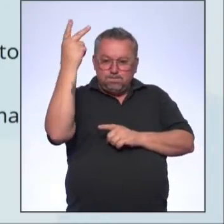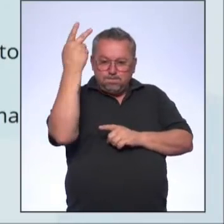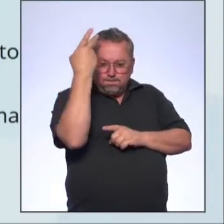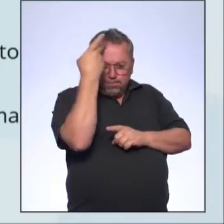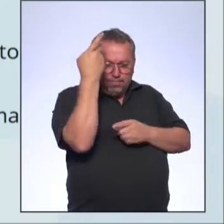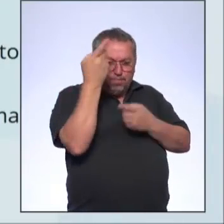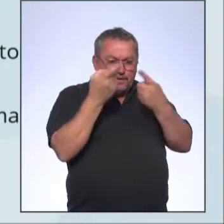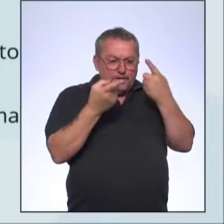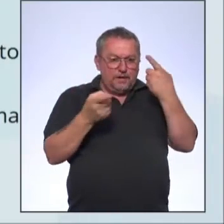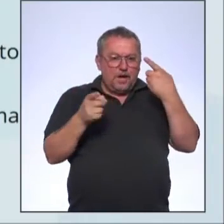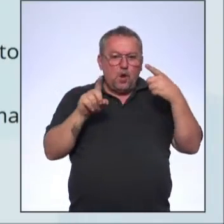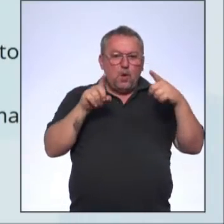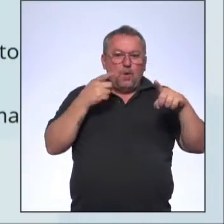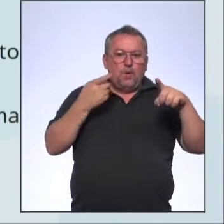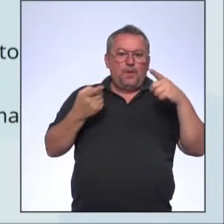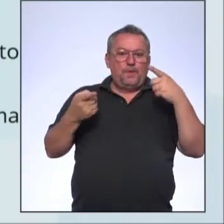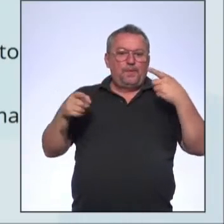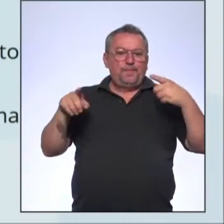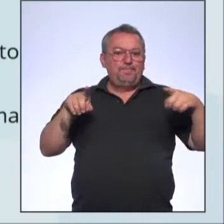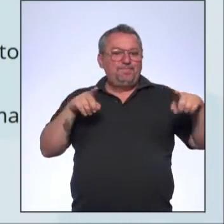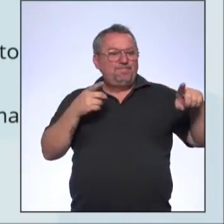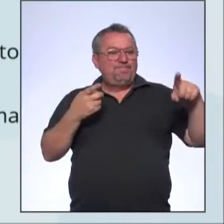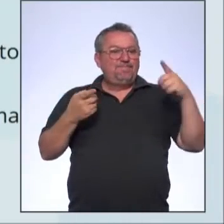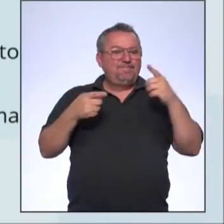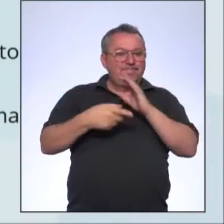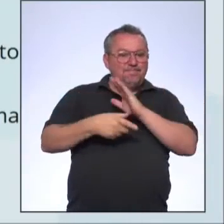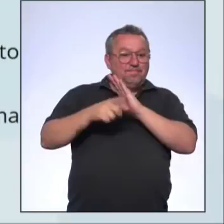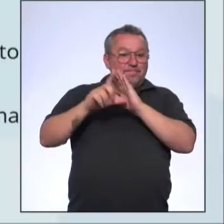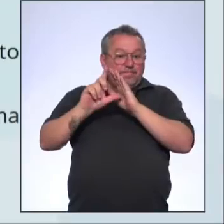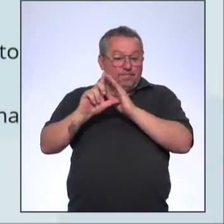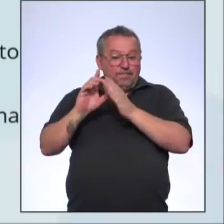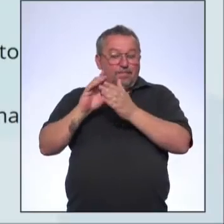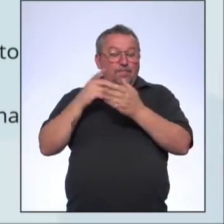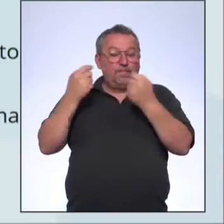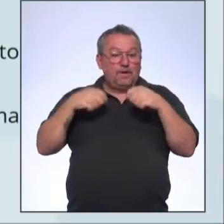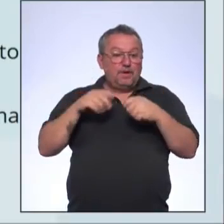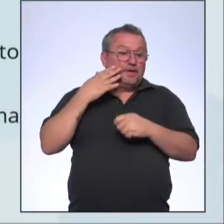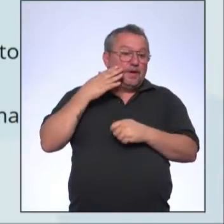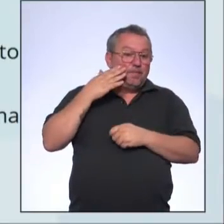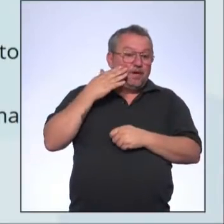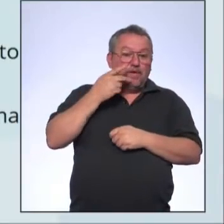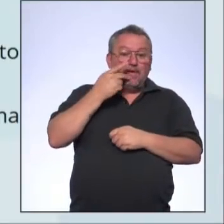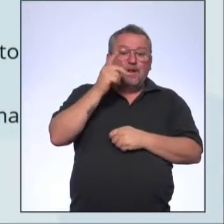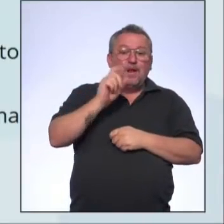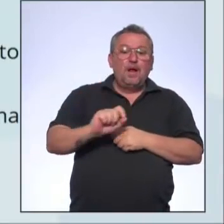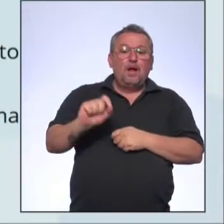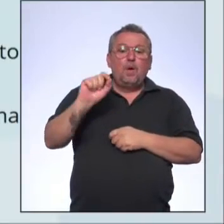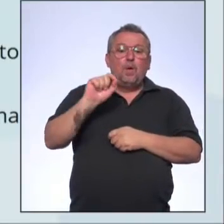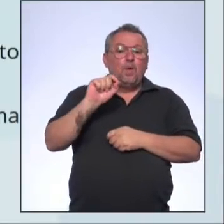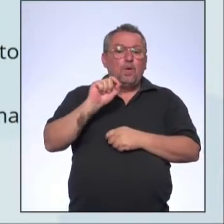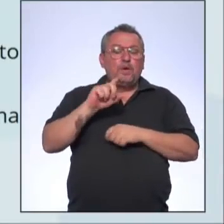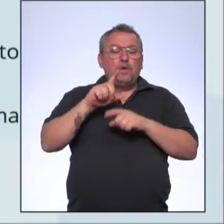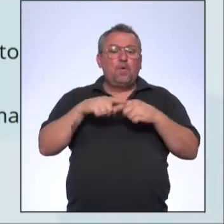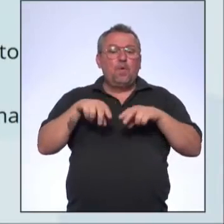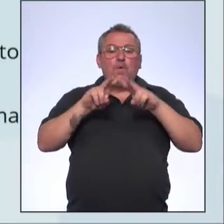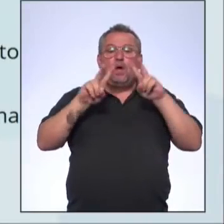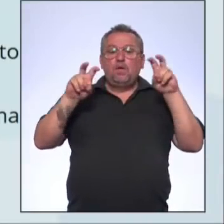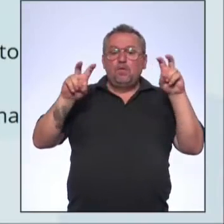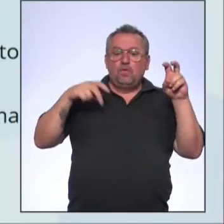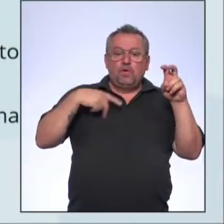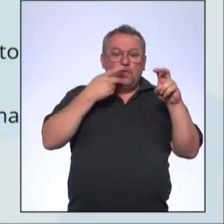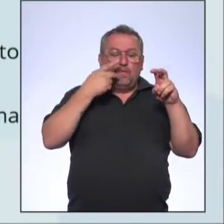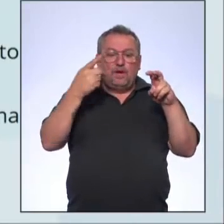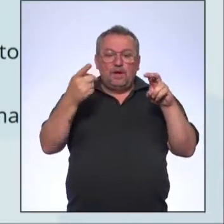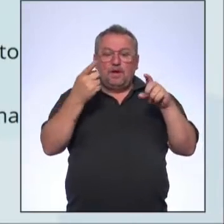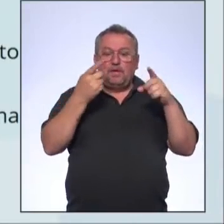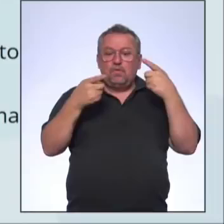uma composição musical. Então, antes de começar, a gente precisa ter ideia do que a gente vai falar, sobre qual o assunto que a gente vai falar,